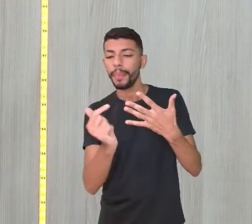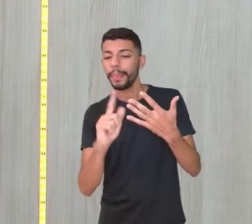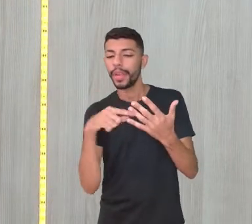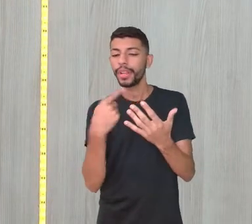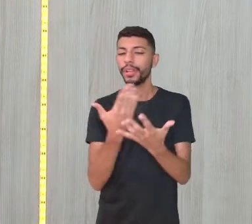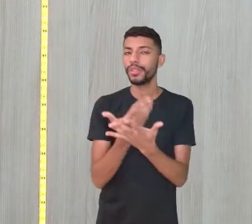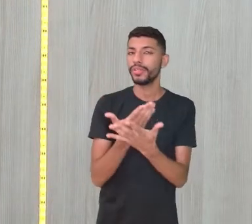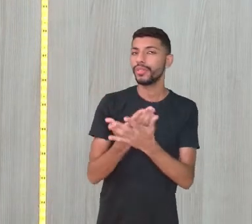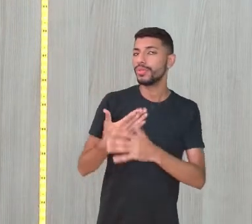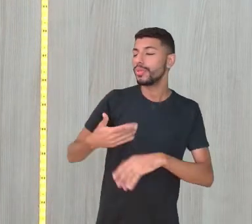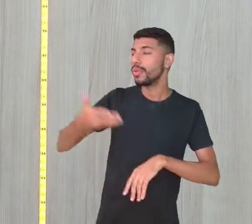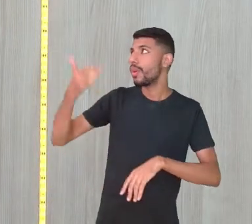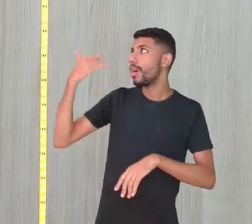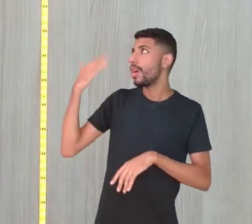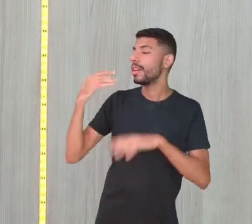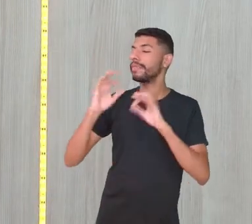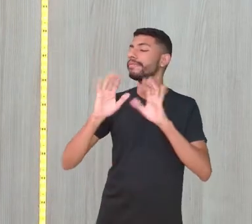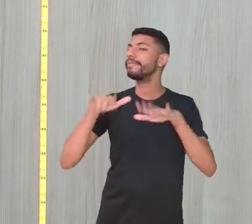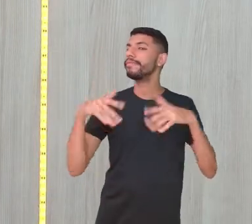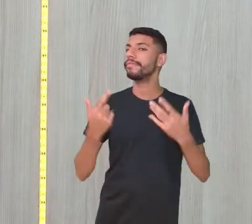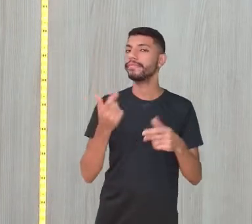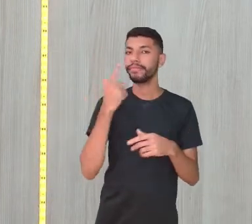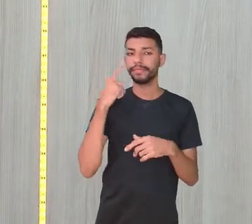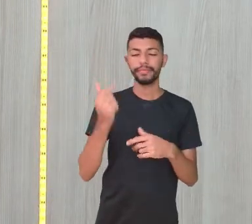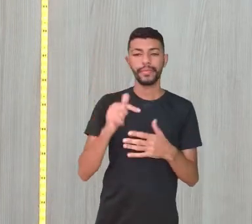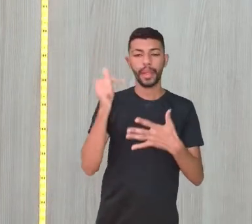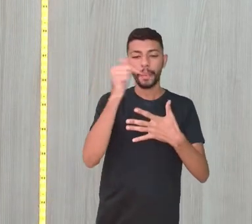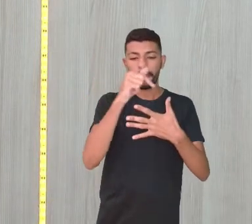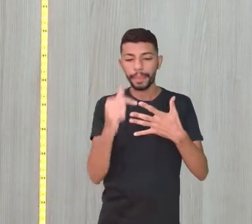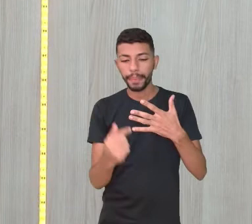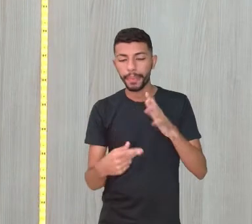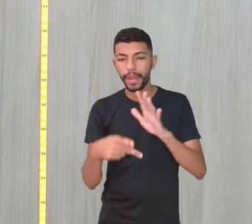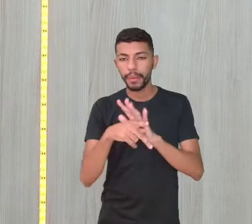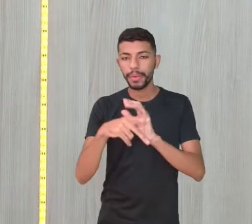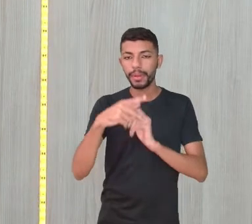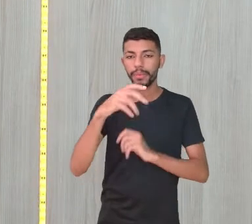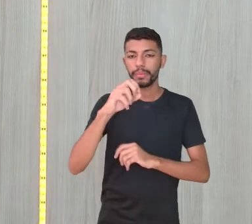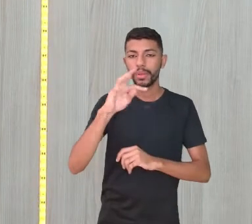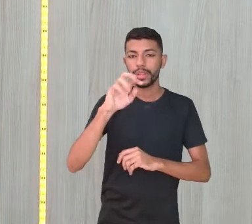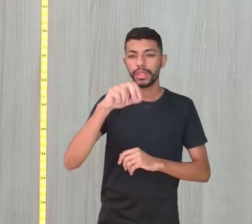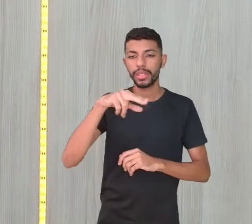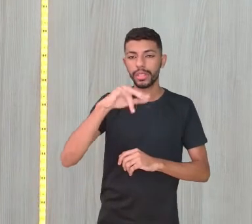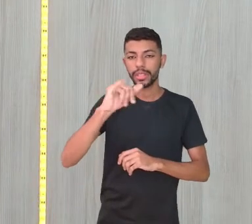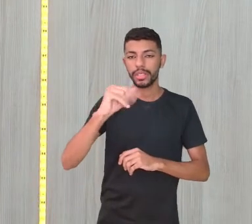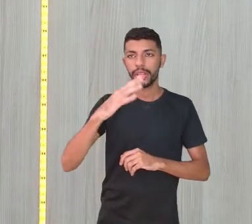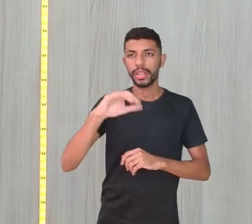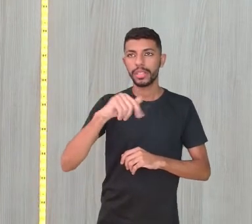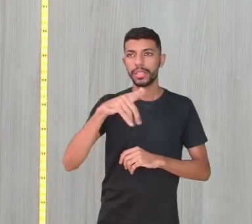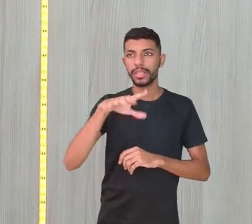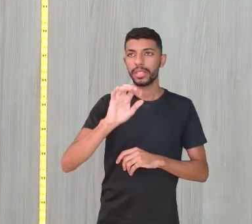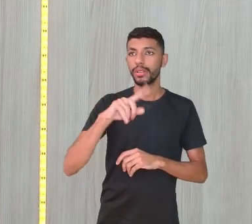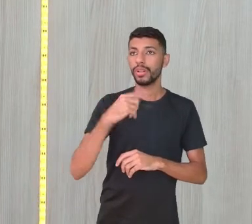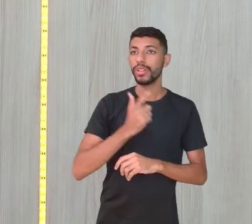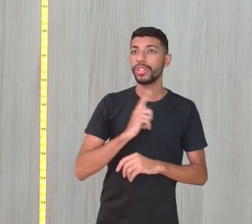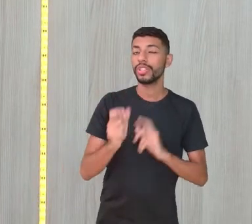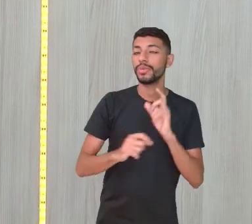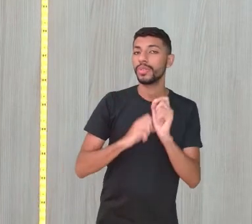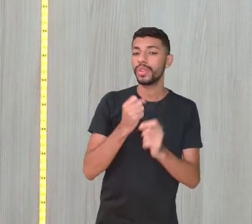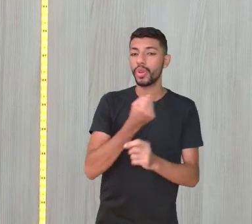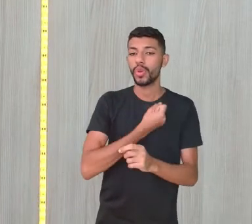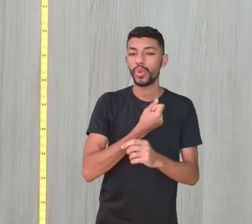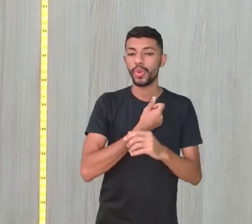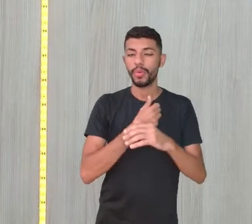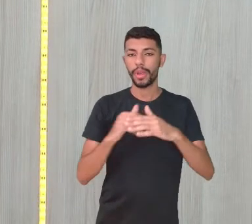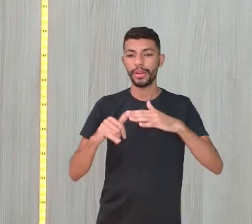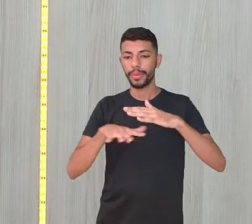passada. Então, esses elementos aí da potenciação que a gente vai ter um númerozinho que está aí